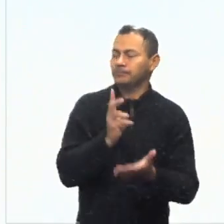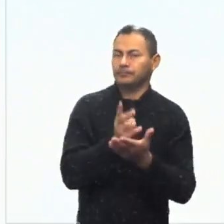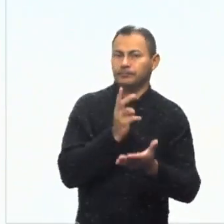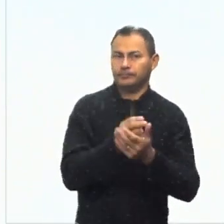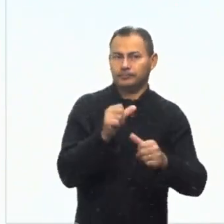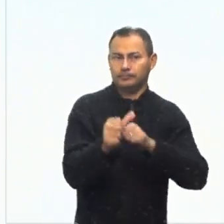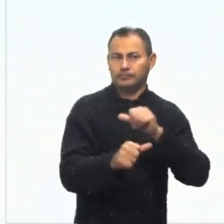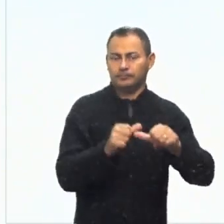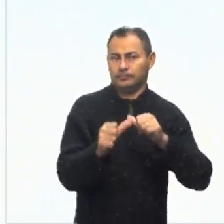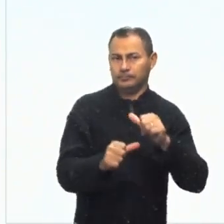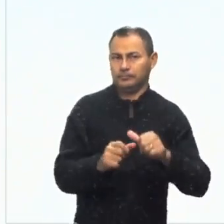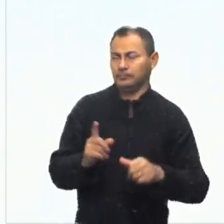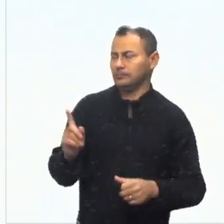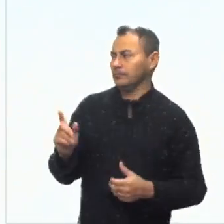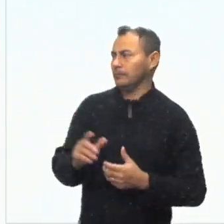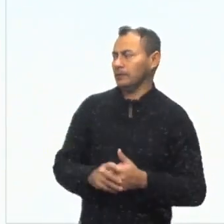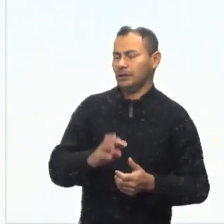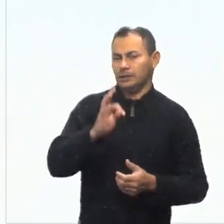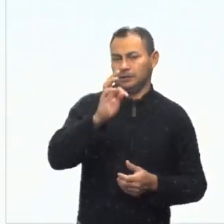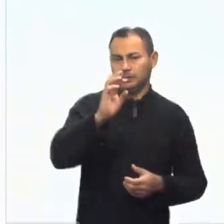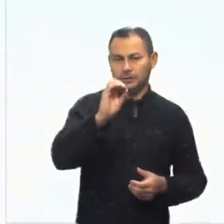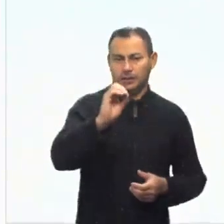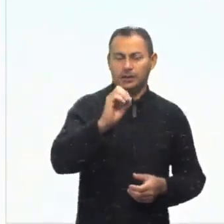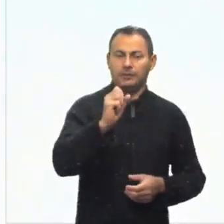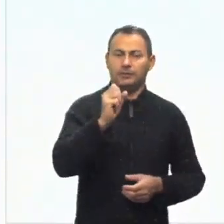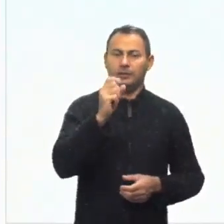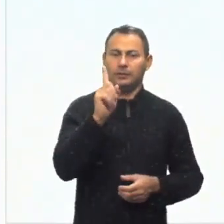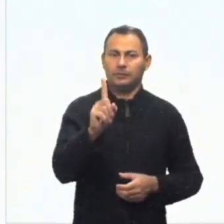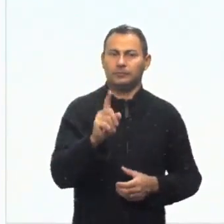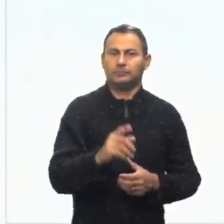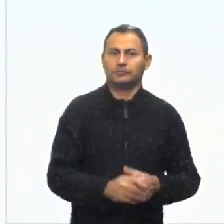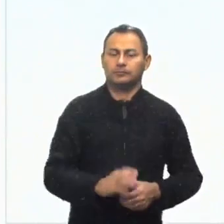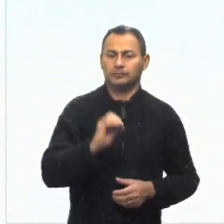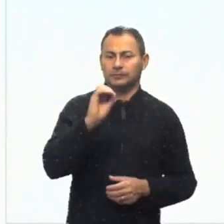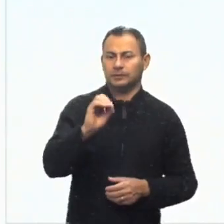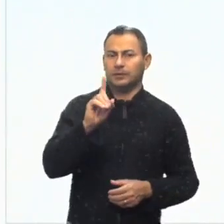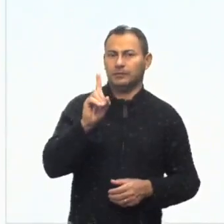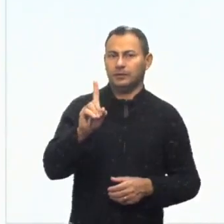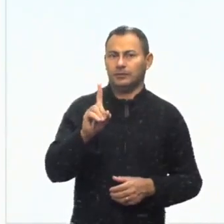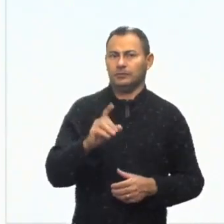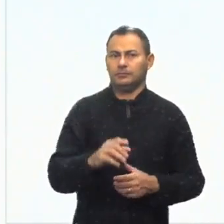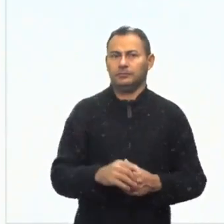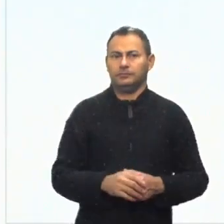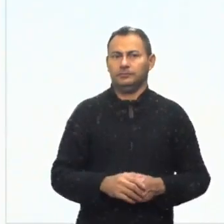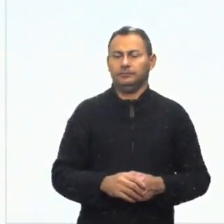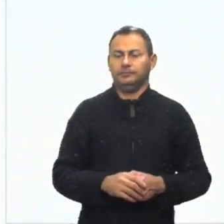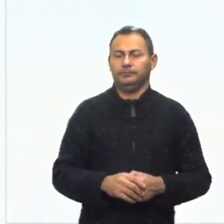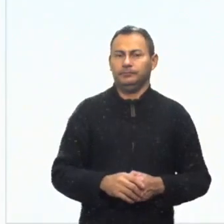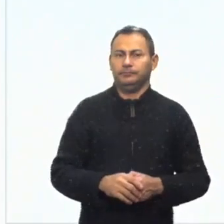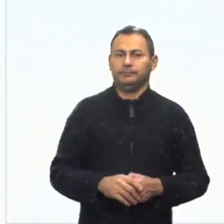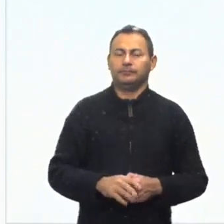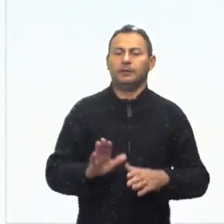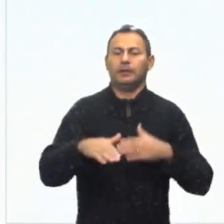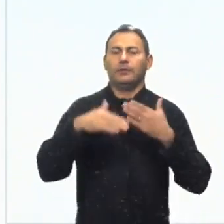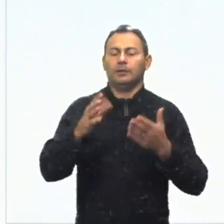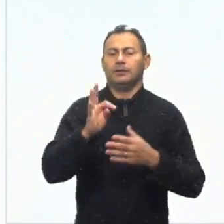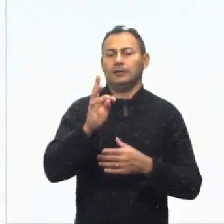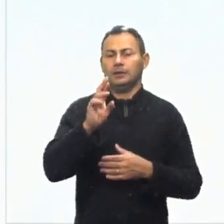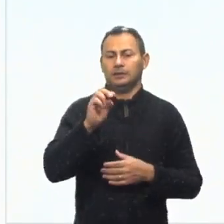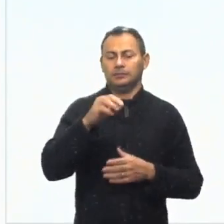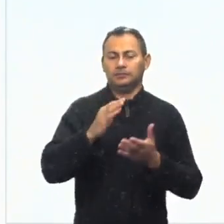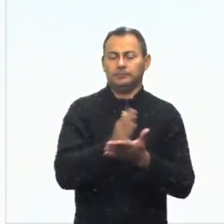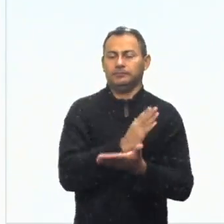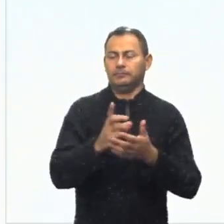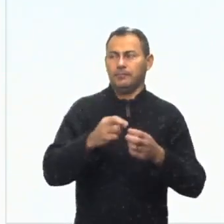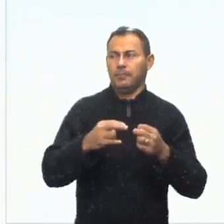uma transição de 0 para 1, de 0 para 1. Então, quando tem uma transição de